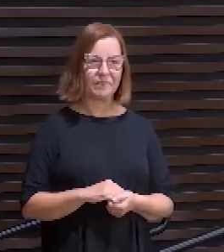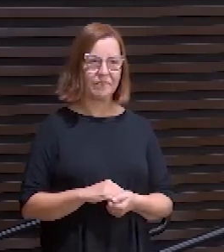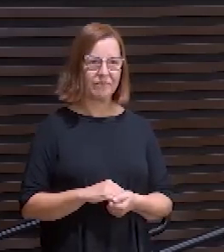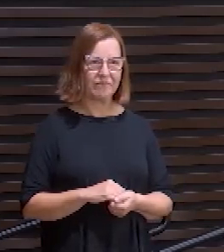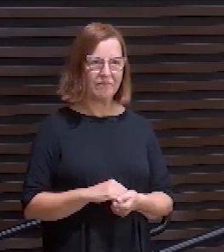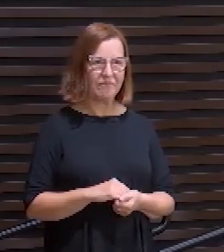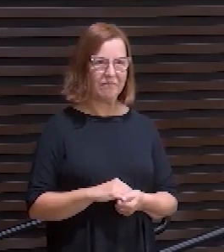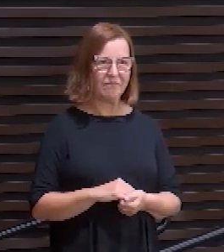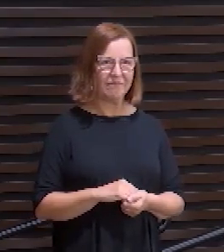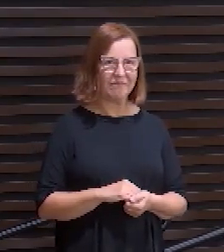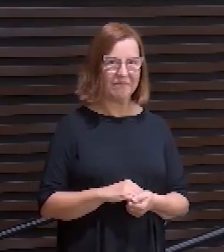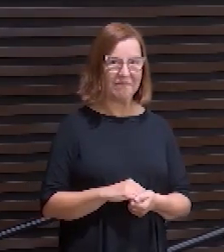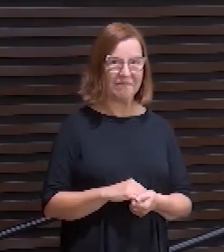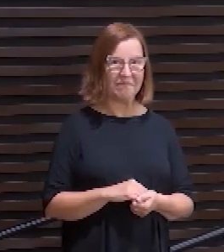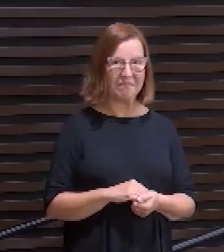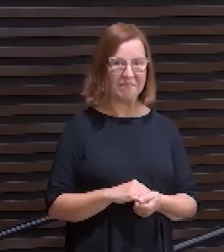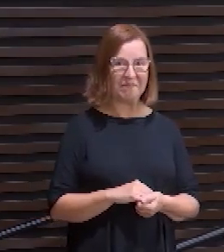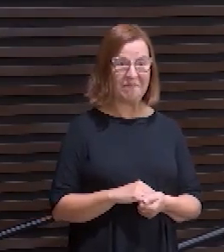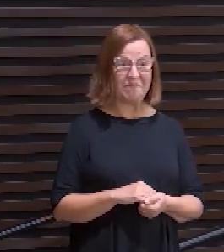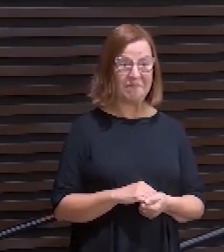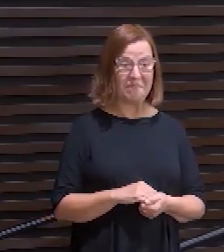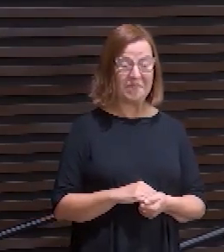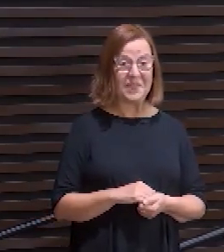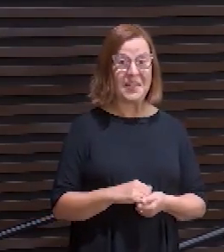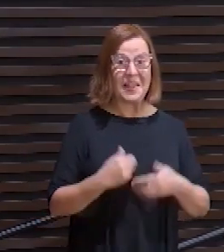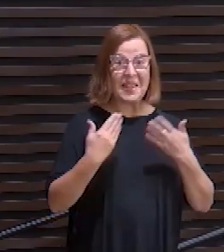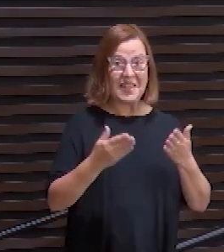Trazer esperança para o seu povo.